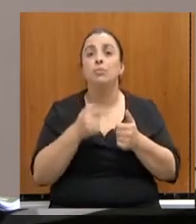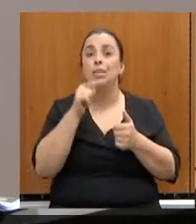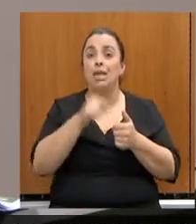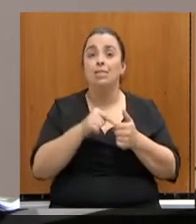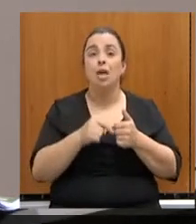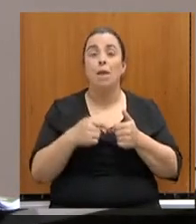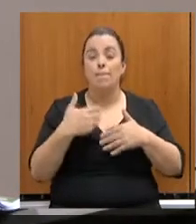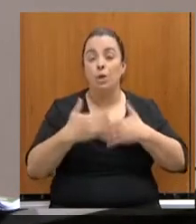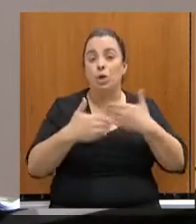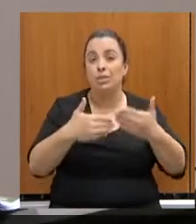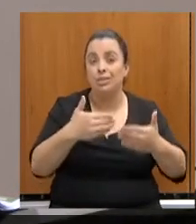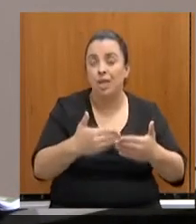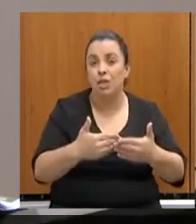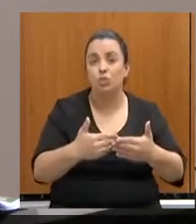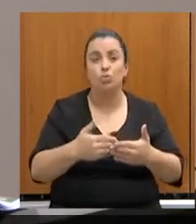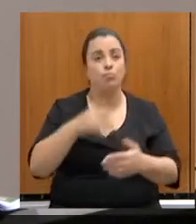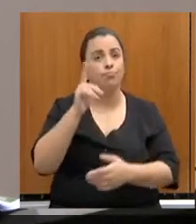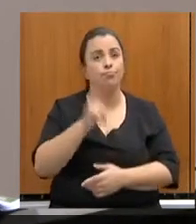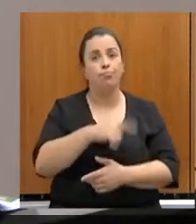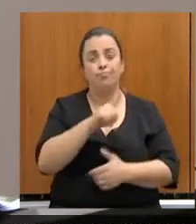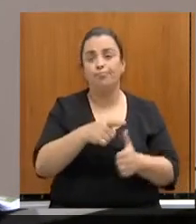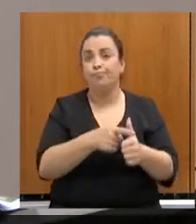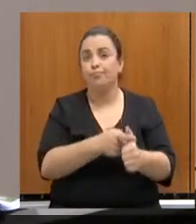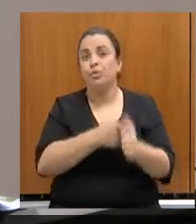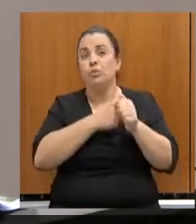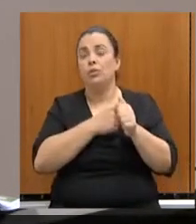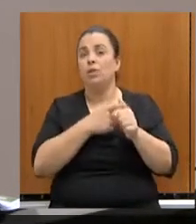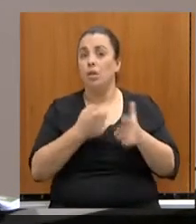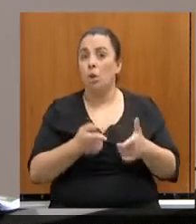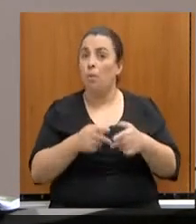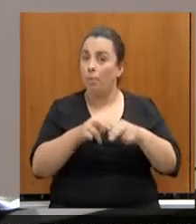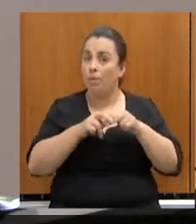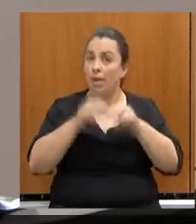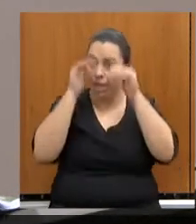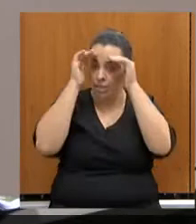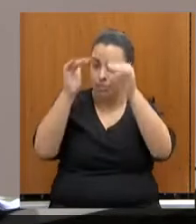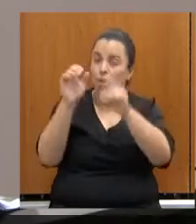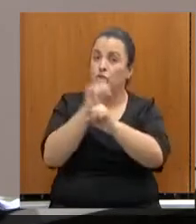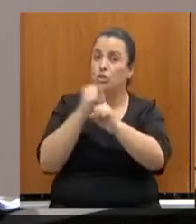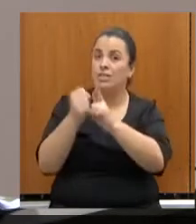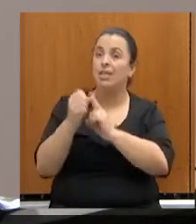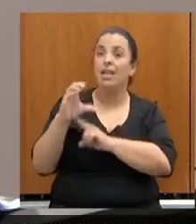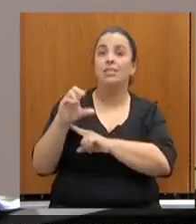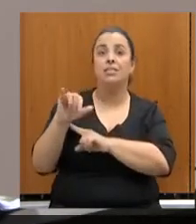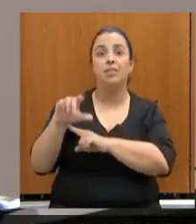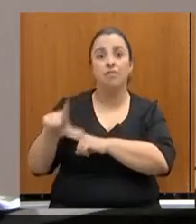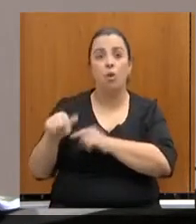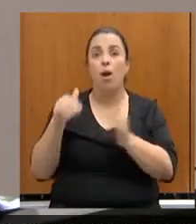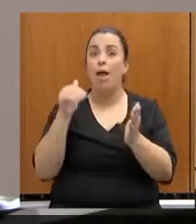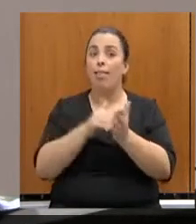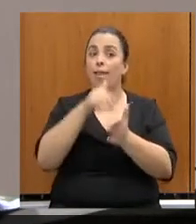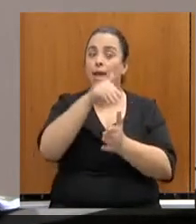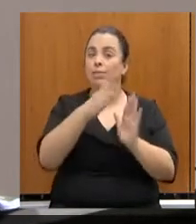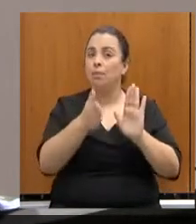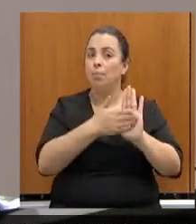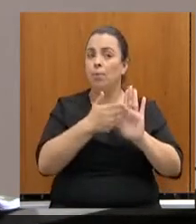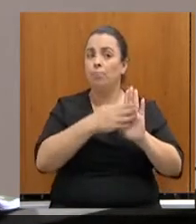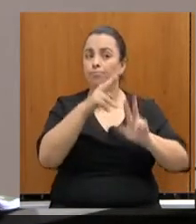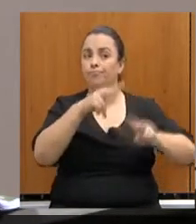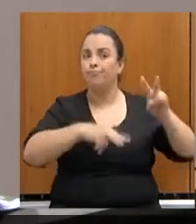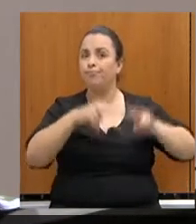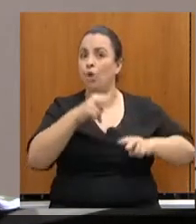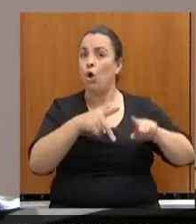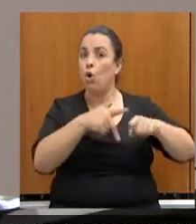processo como coerência e demonstração de respeito à sociedade civil Até que a proposta seja revista a violenta